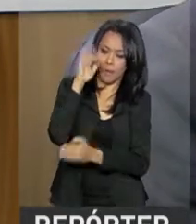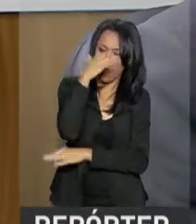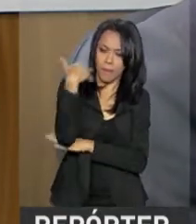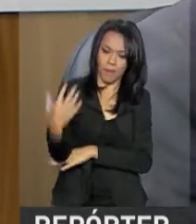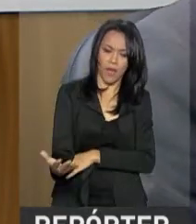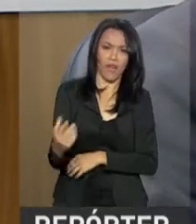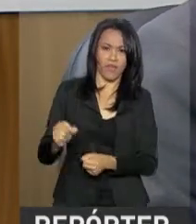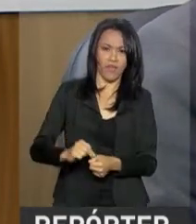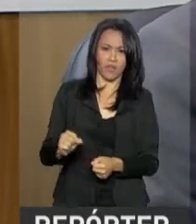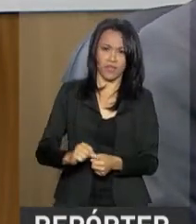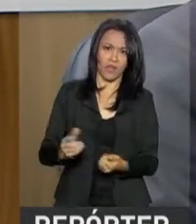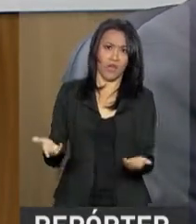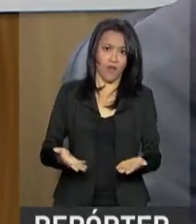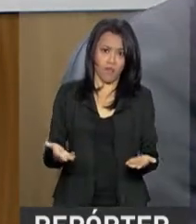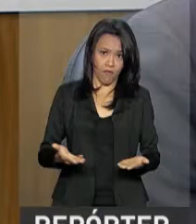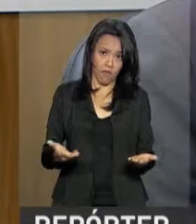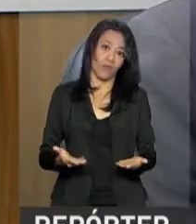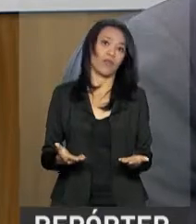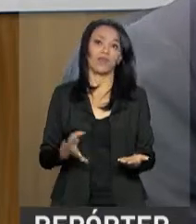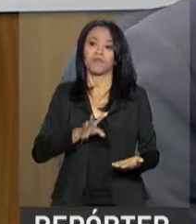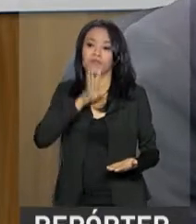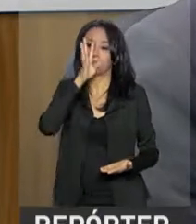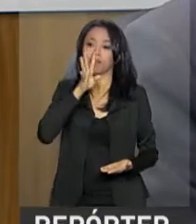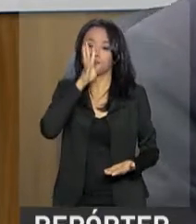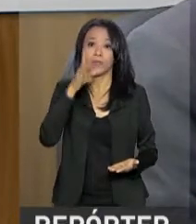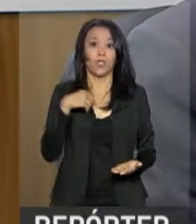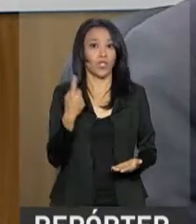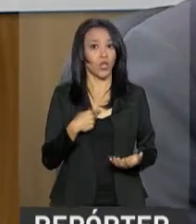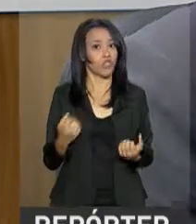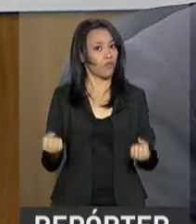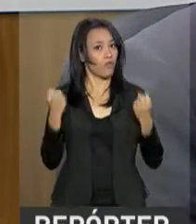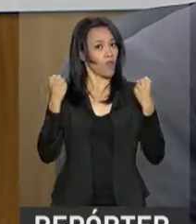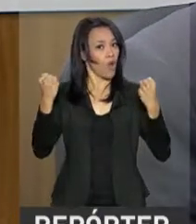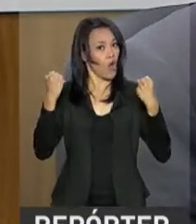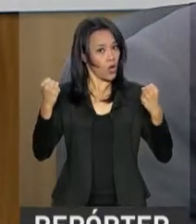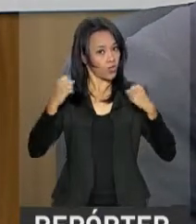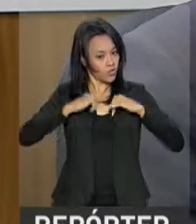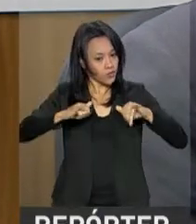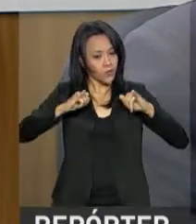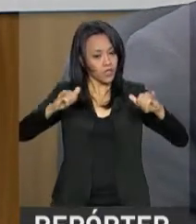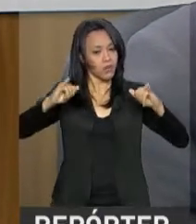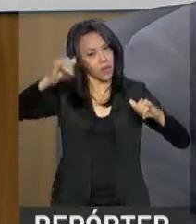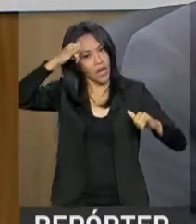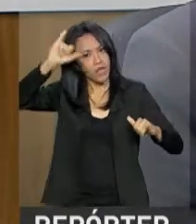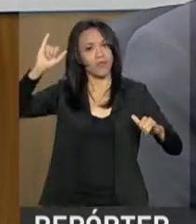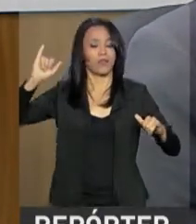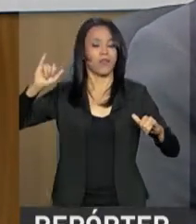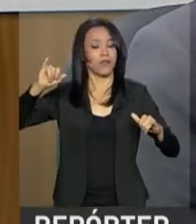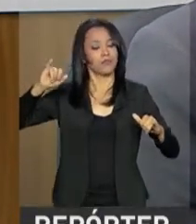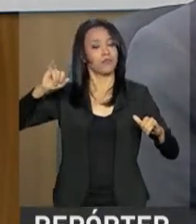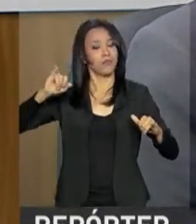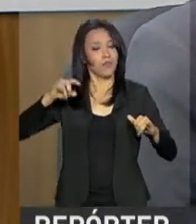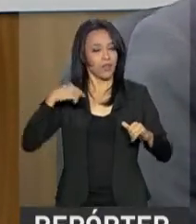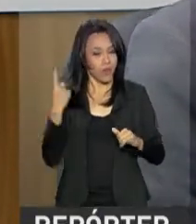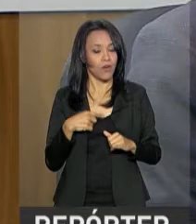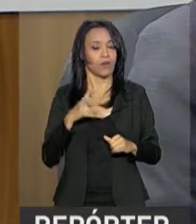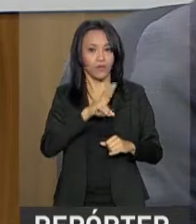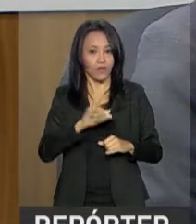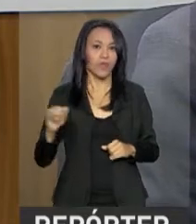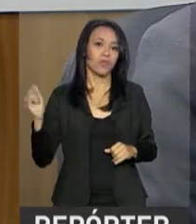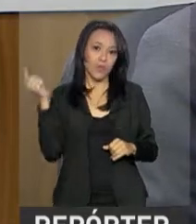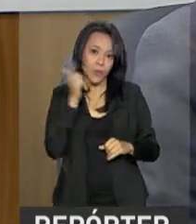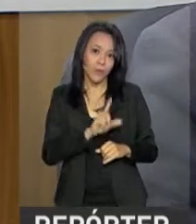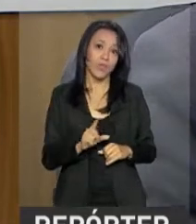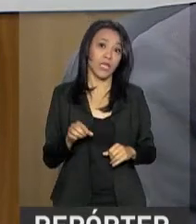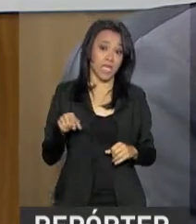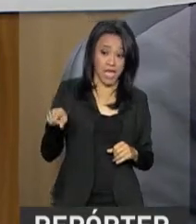agora em que nós estamos com uma campanha muito forte combate ao desmatamento certamente nós teremos e essas pessoas